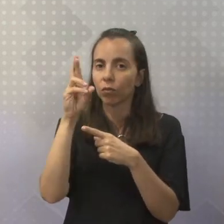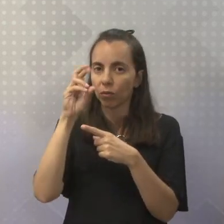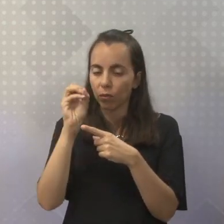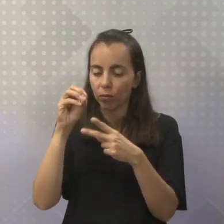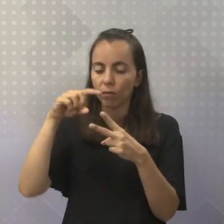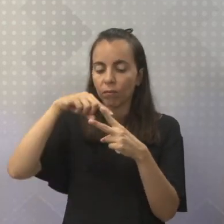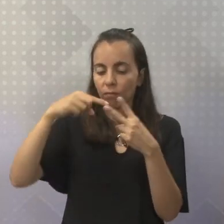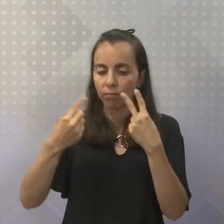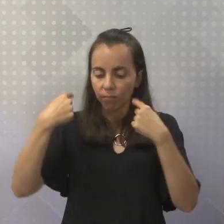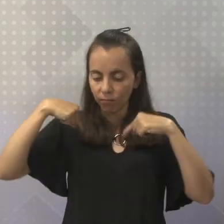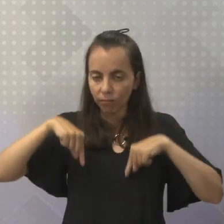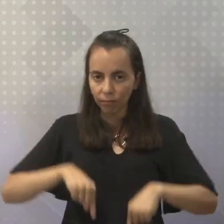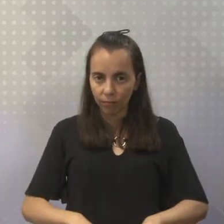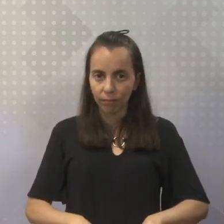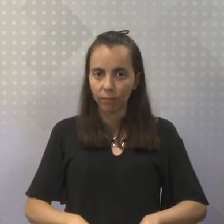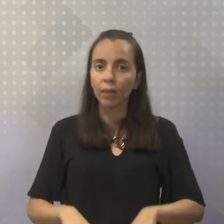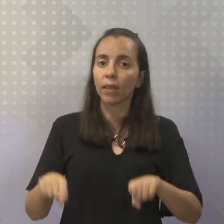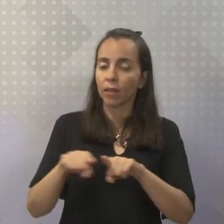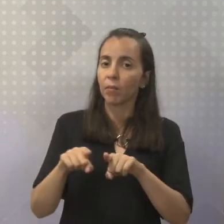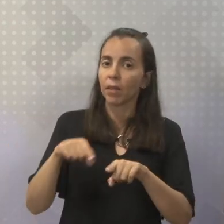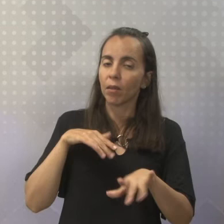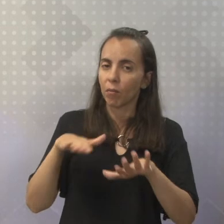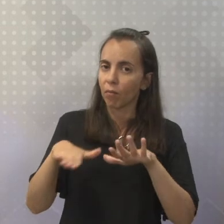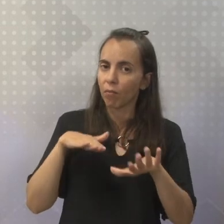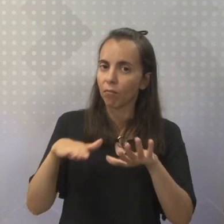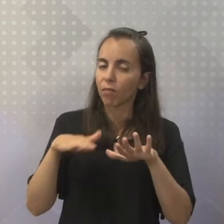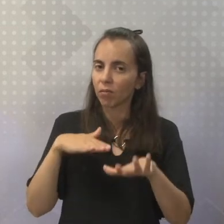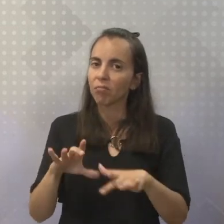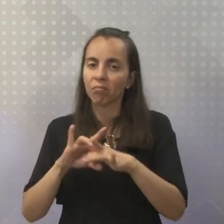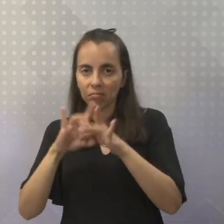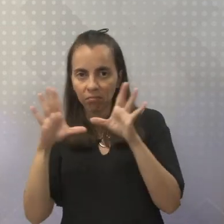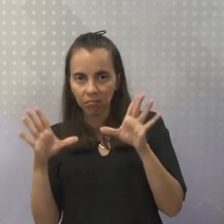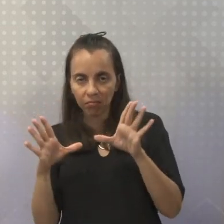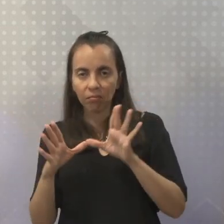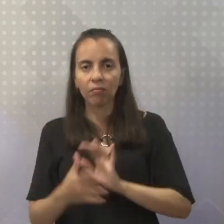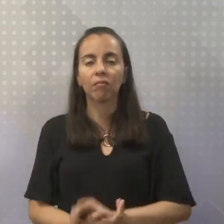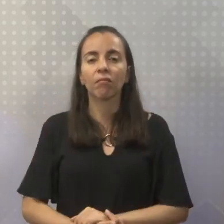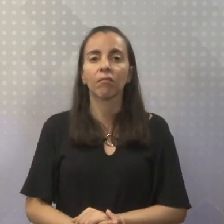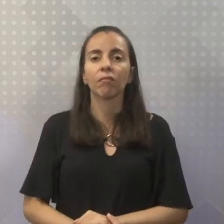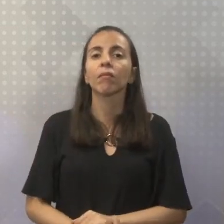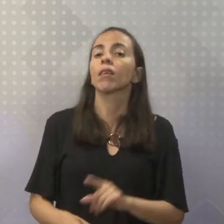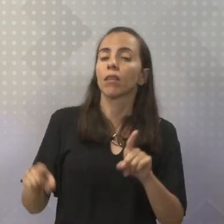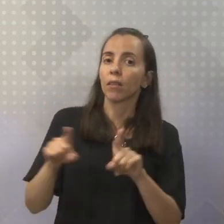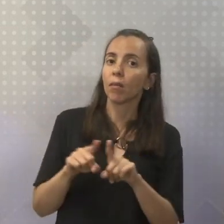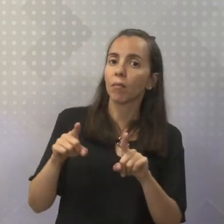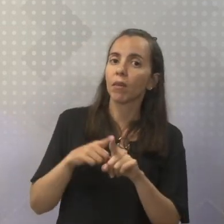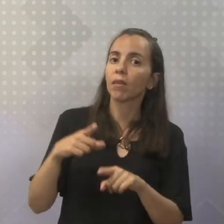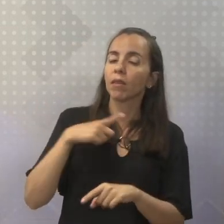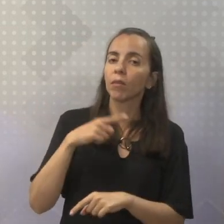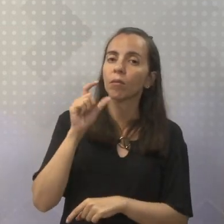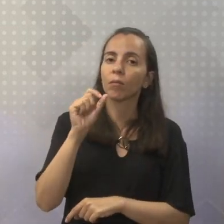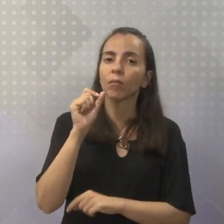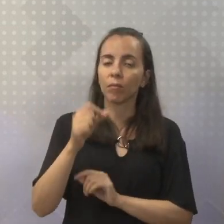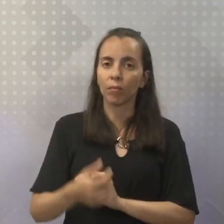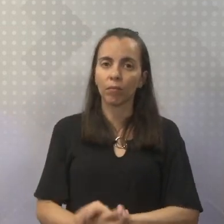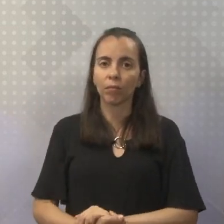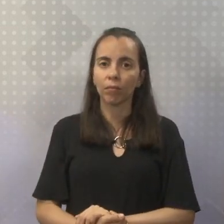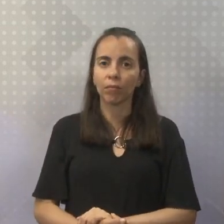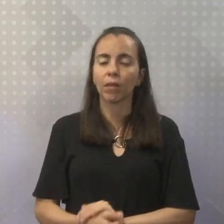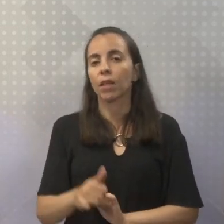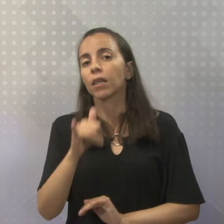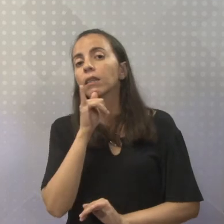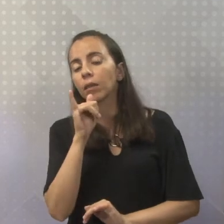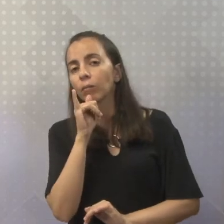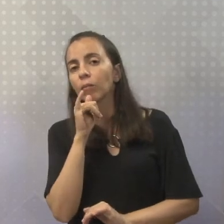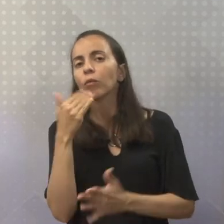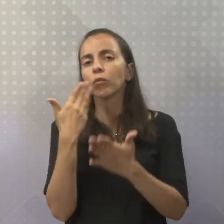que ele serve de movimento voluntário, né? E ele possui propriedades de quê? Numa aula de educação